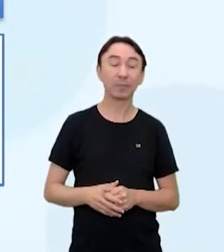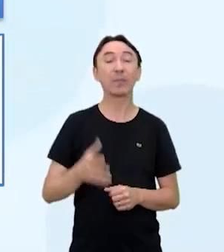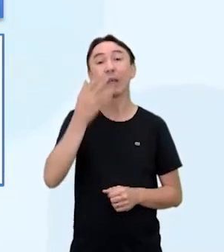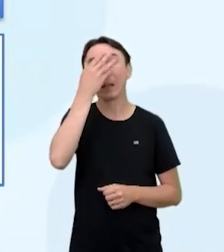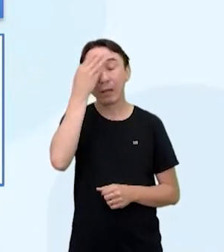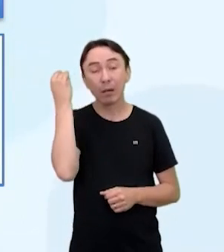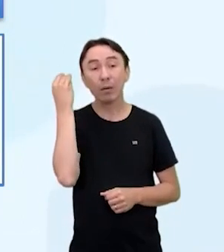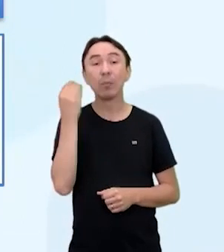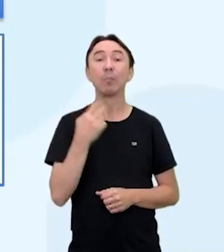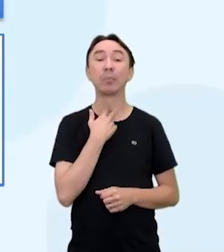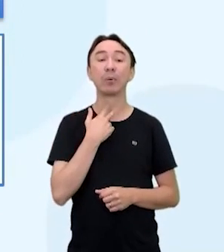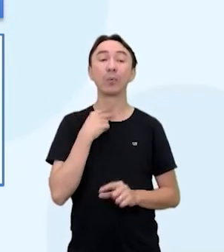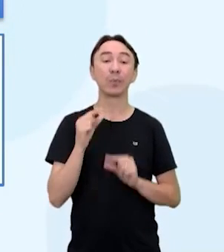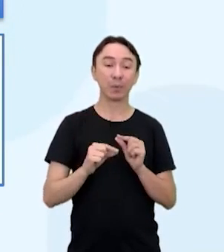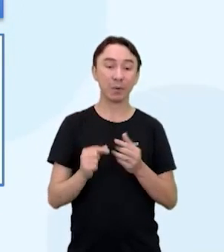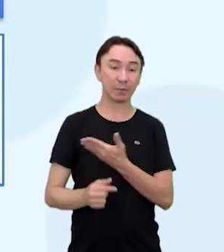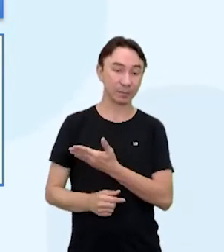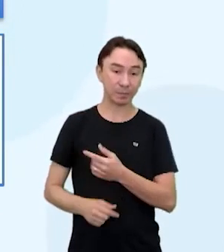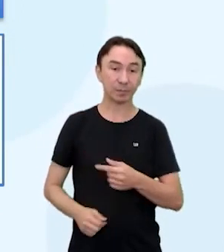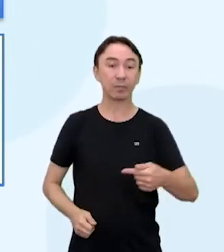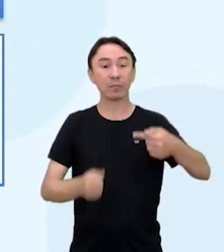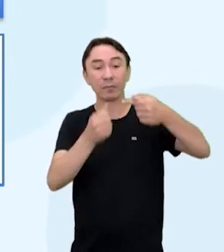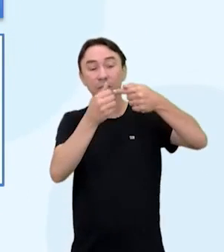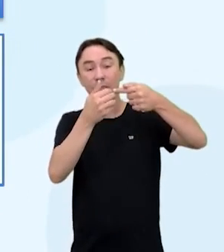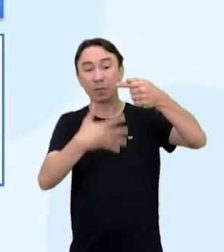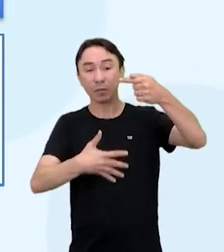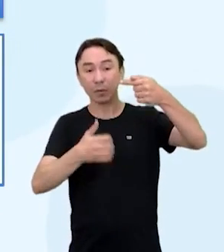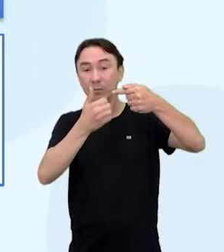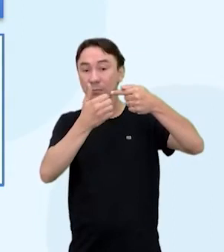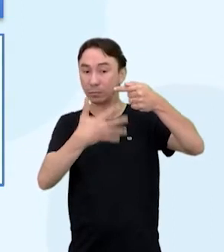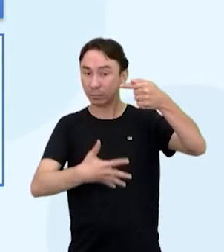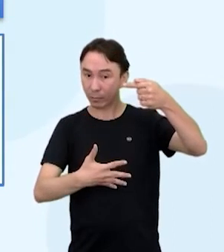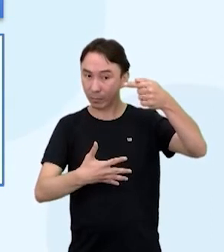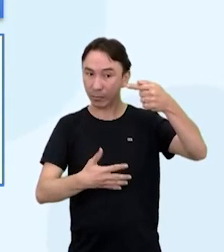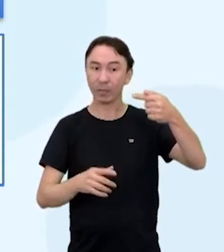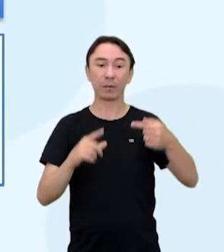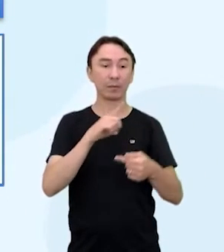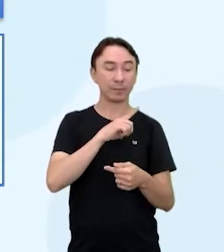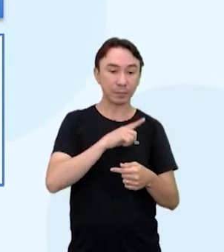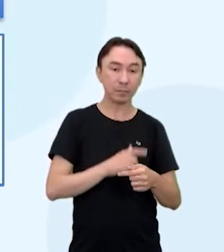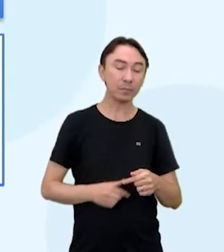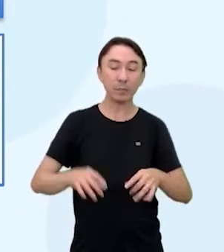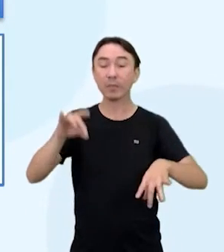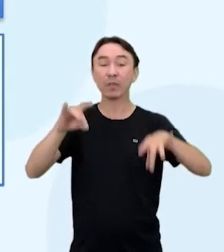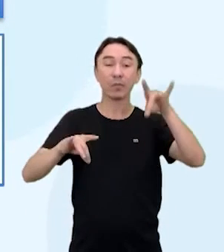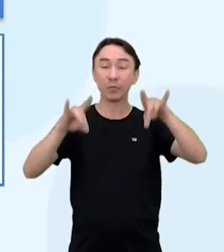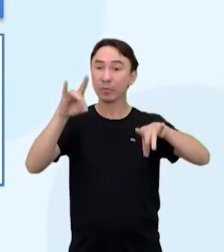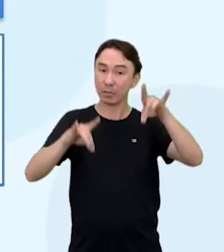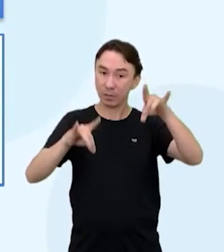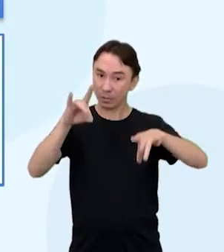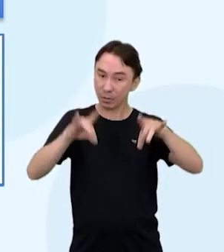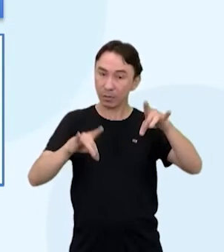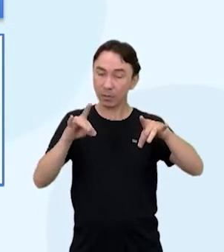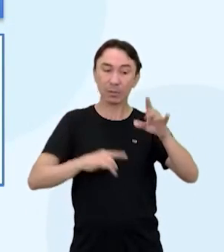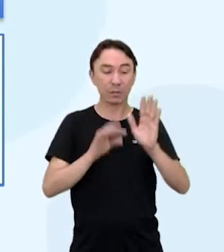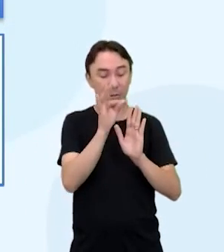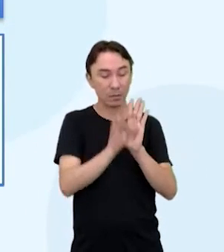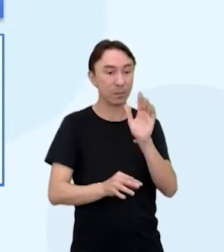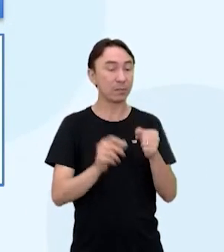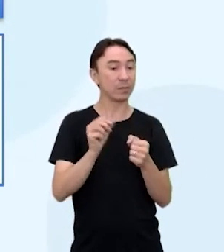da questão do glossário, junto à oficina de produções textuais e o workshop de técnica de